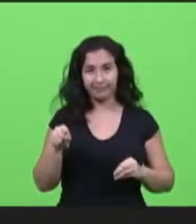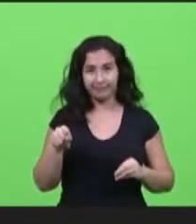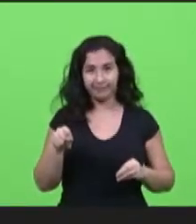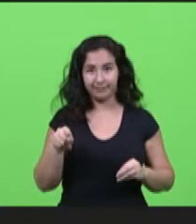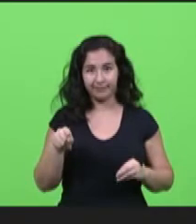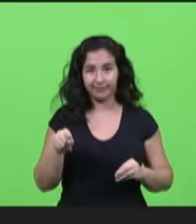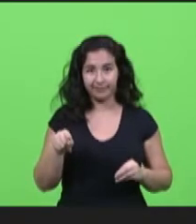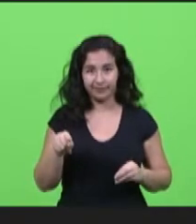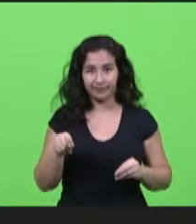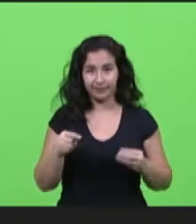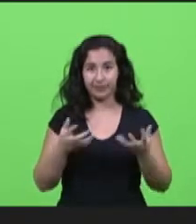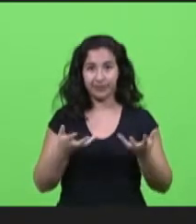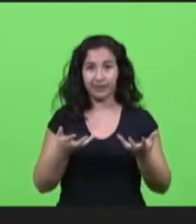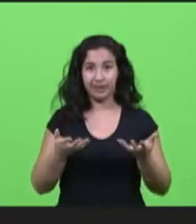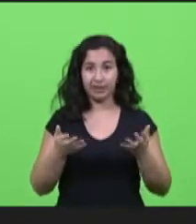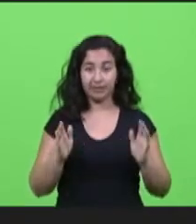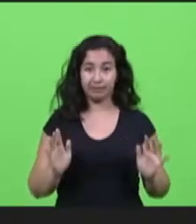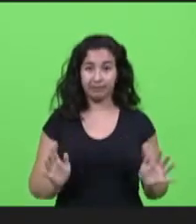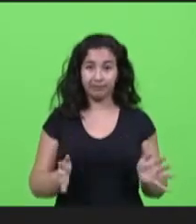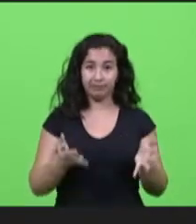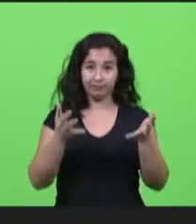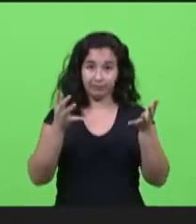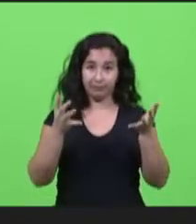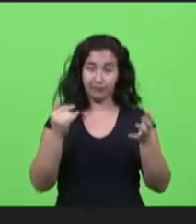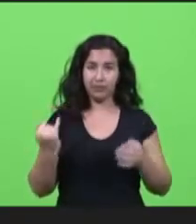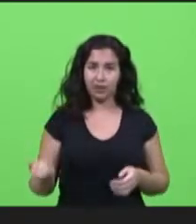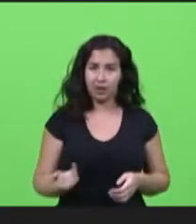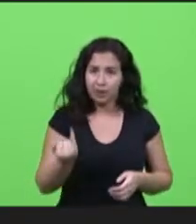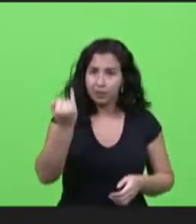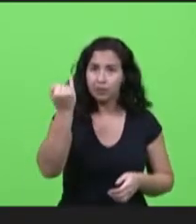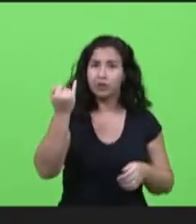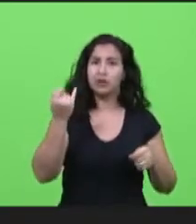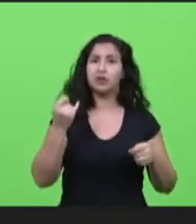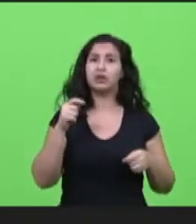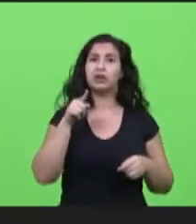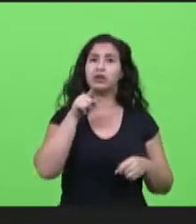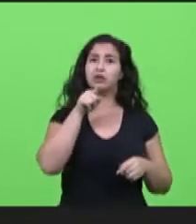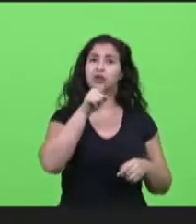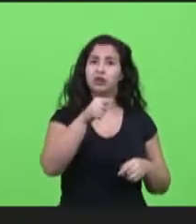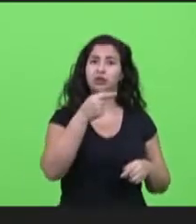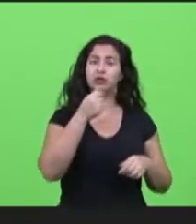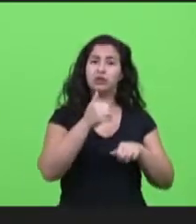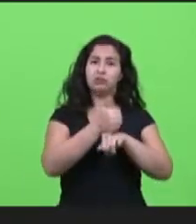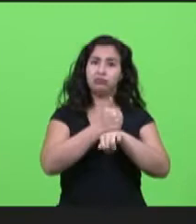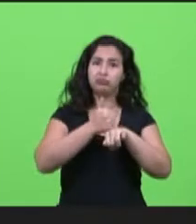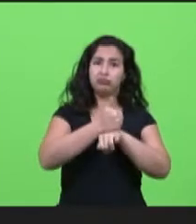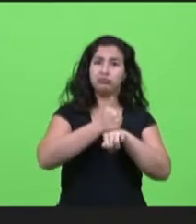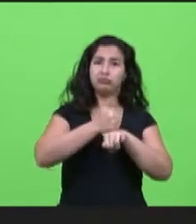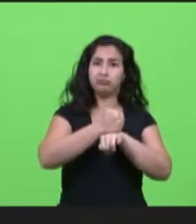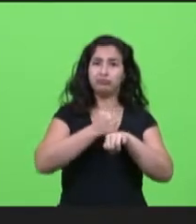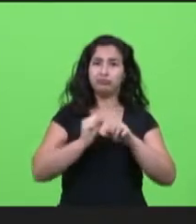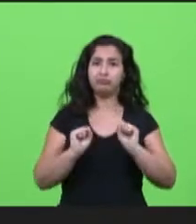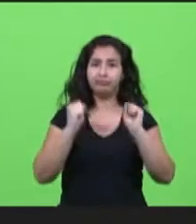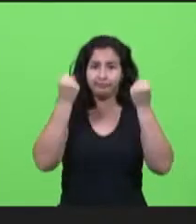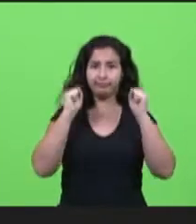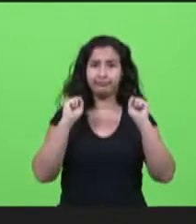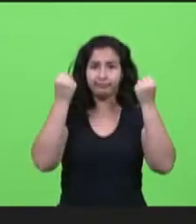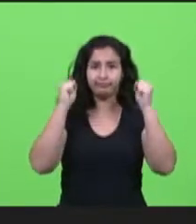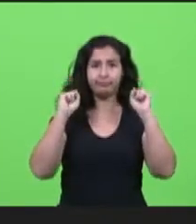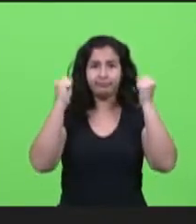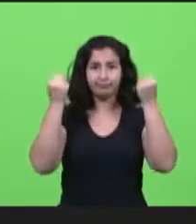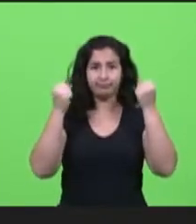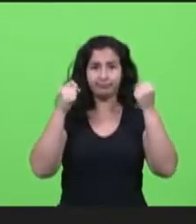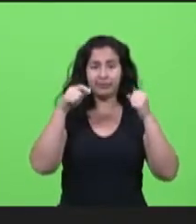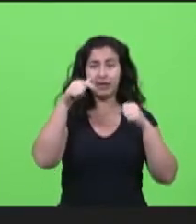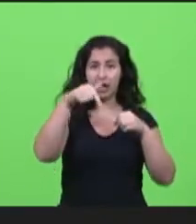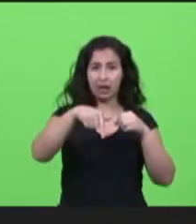Primeiro, eu quero enaltecer a importância de um profissional da educação física na Assembleia, né?